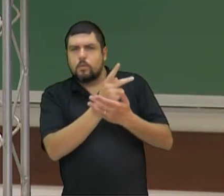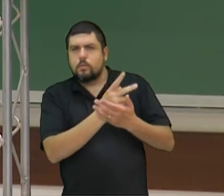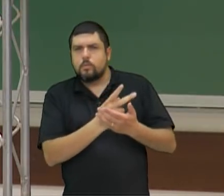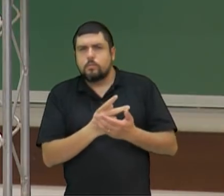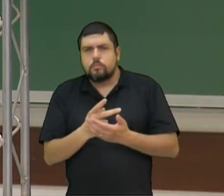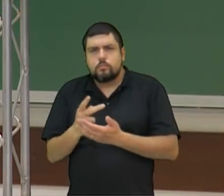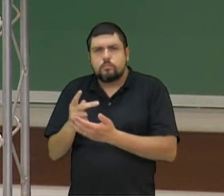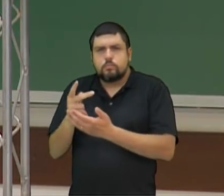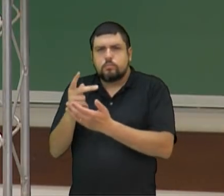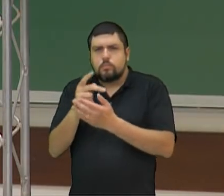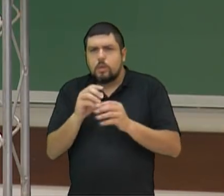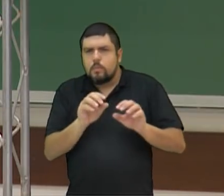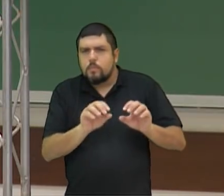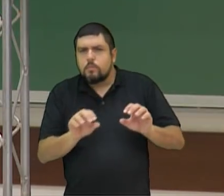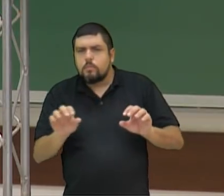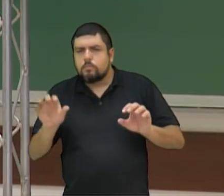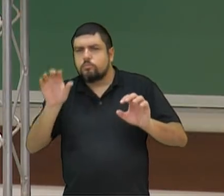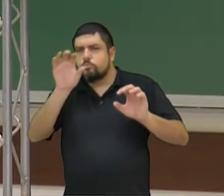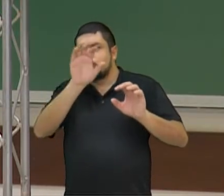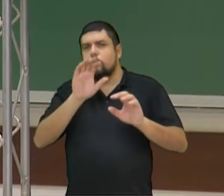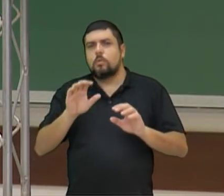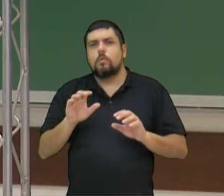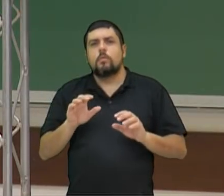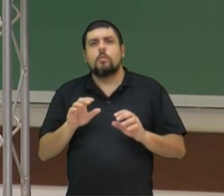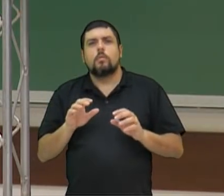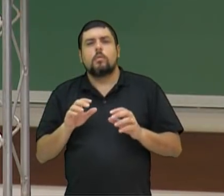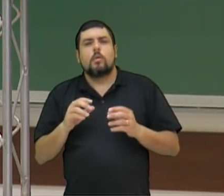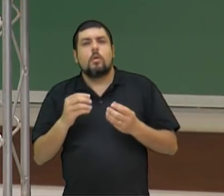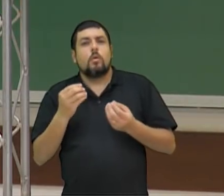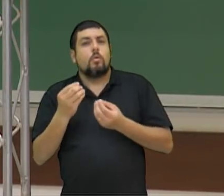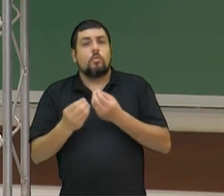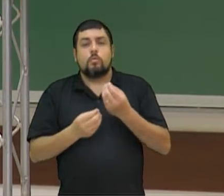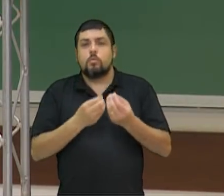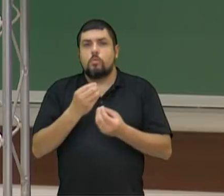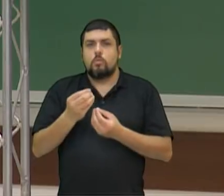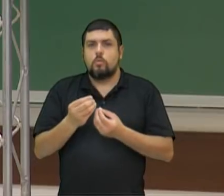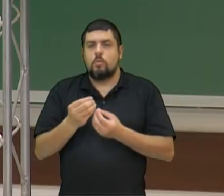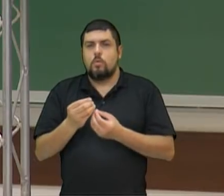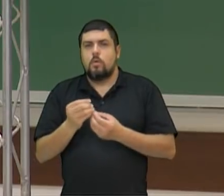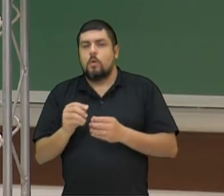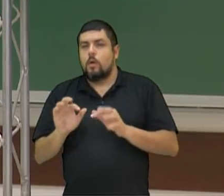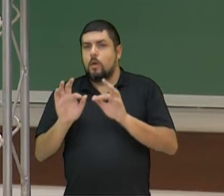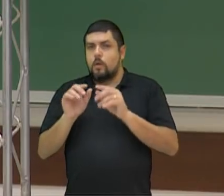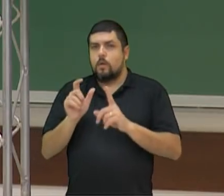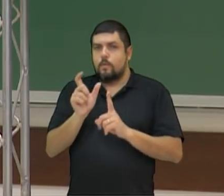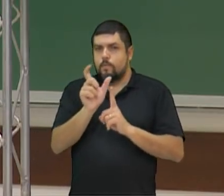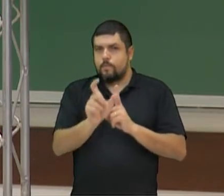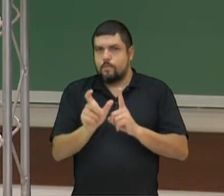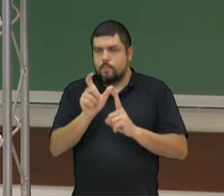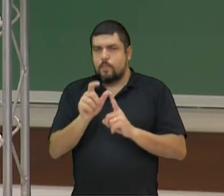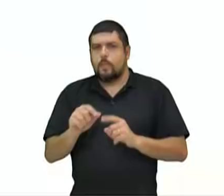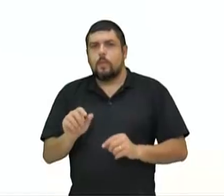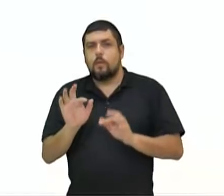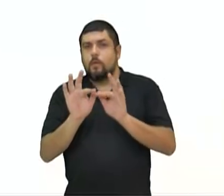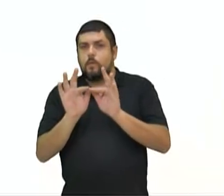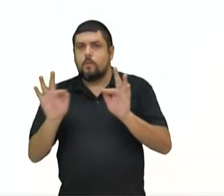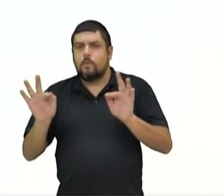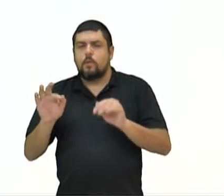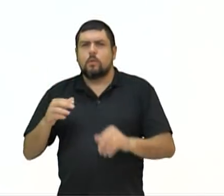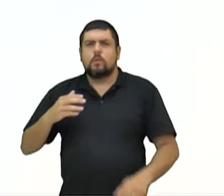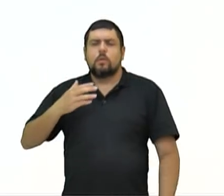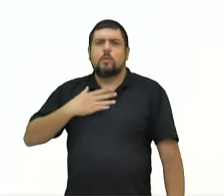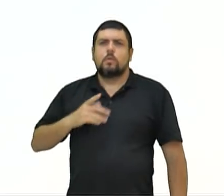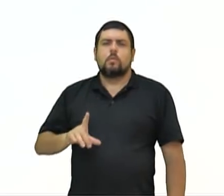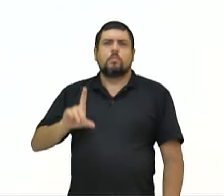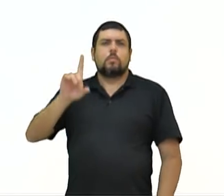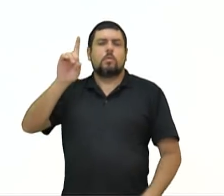essa ilustração. Então na linguagem verbal nós temos ali a frase: meu Deus, por que esse calor tão